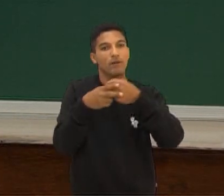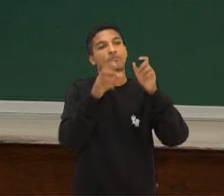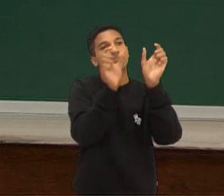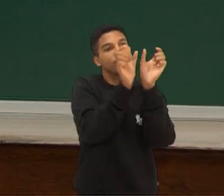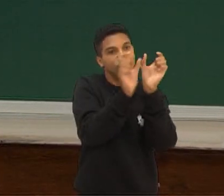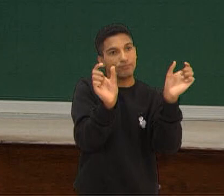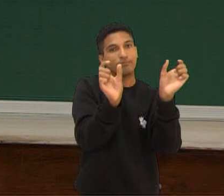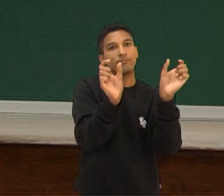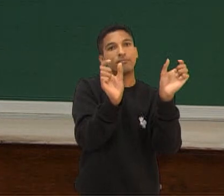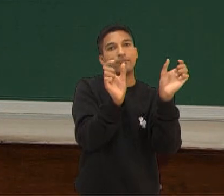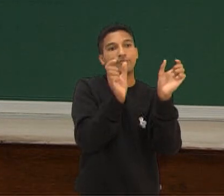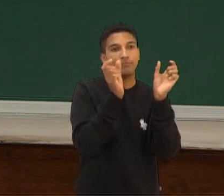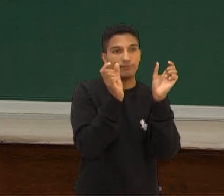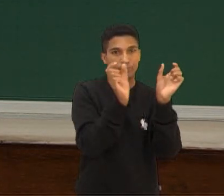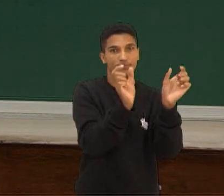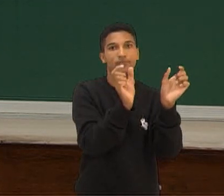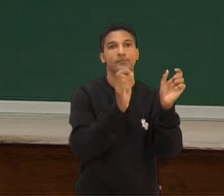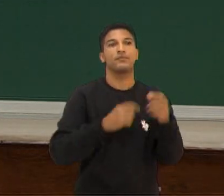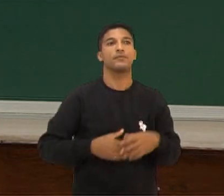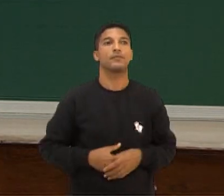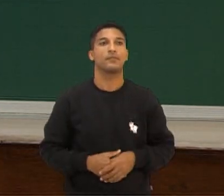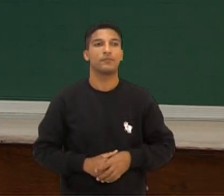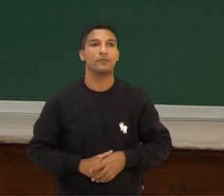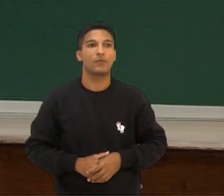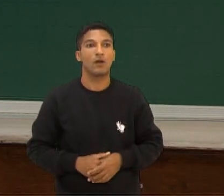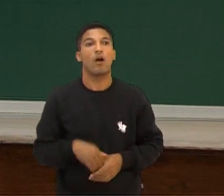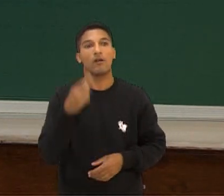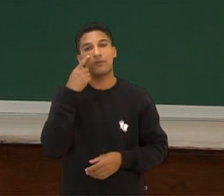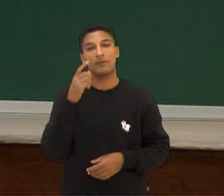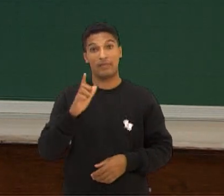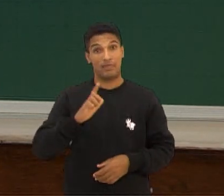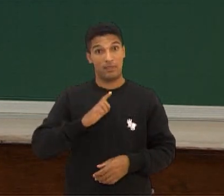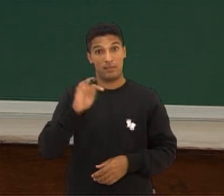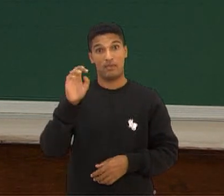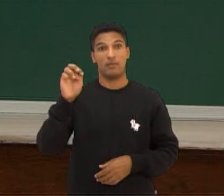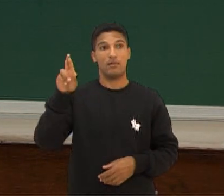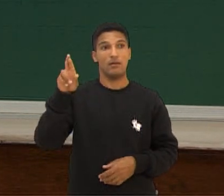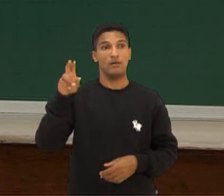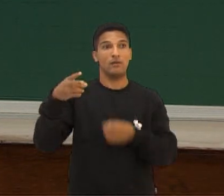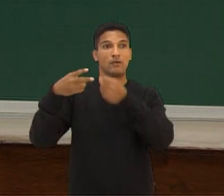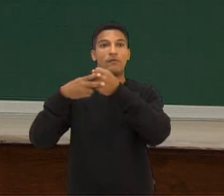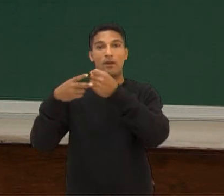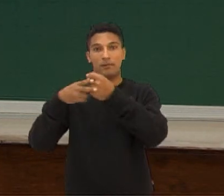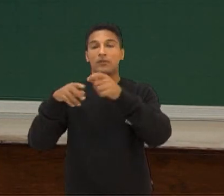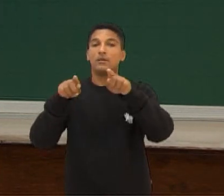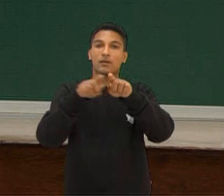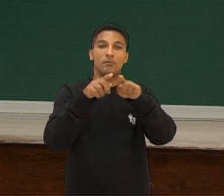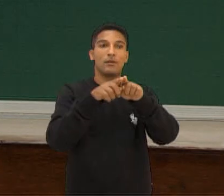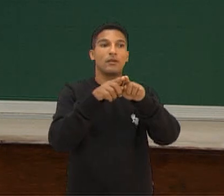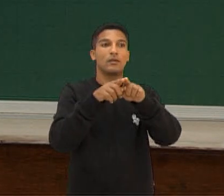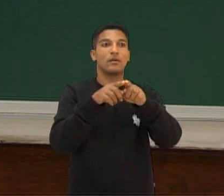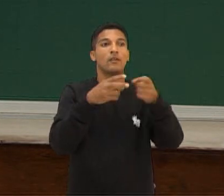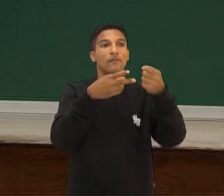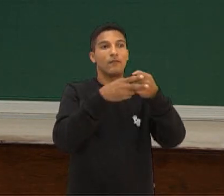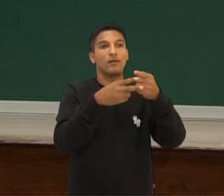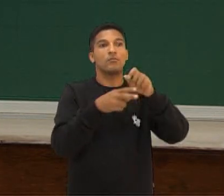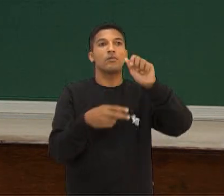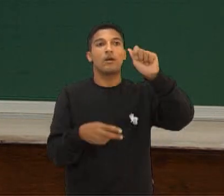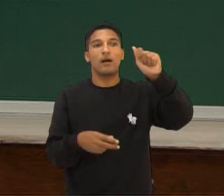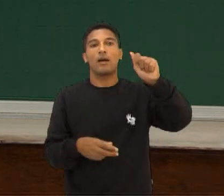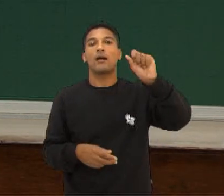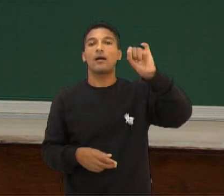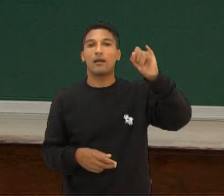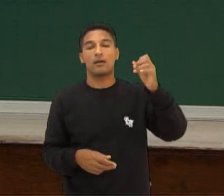ok? Aqui, o verbo ter e o verbo ajudar. E assim sucessivamente. Por